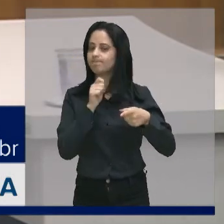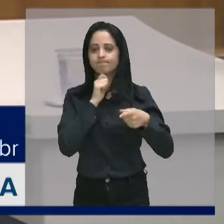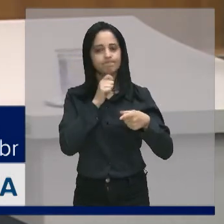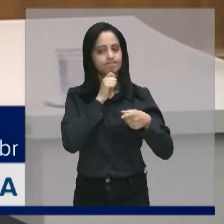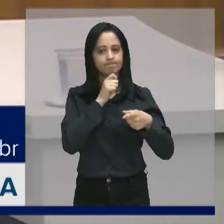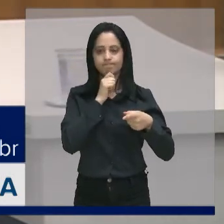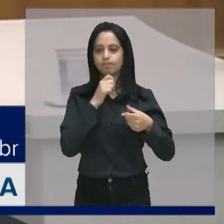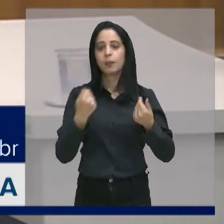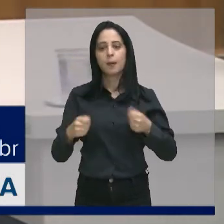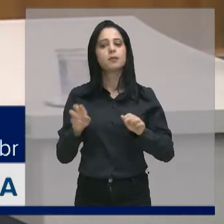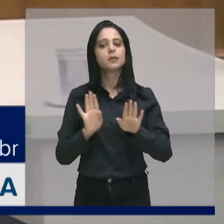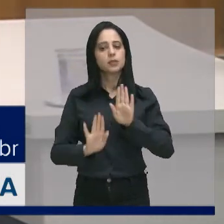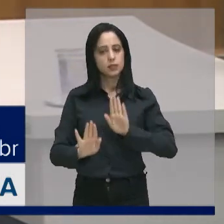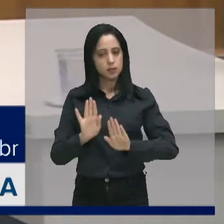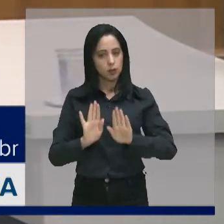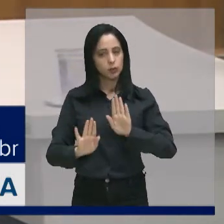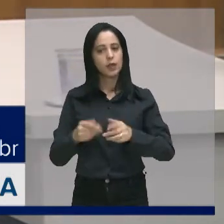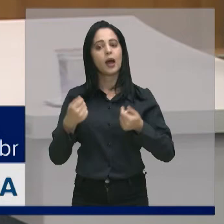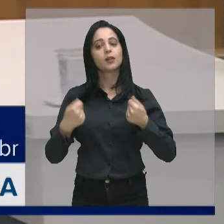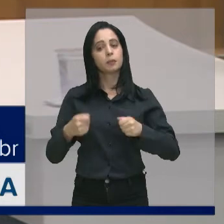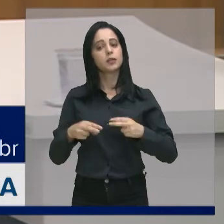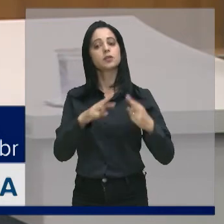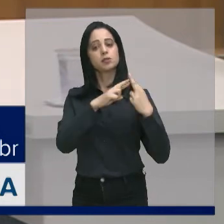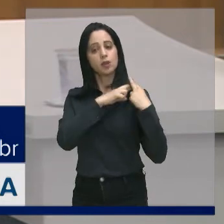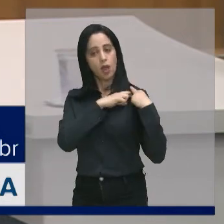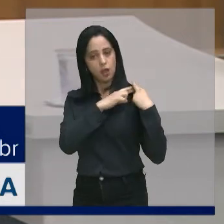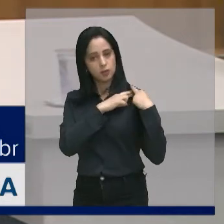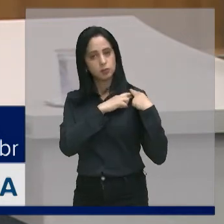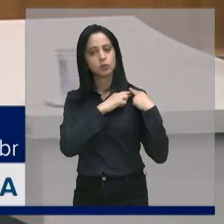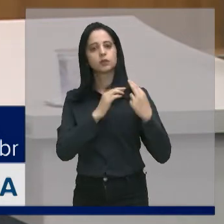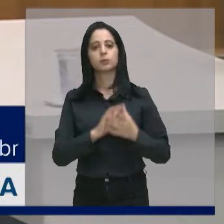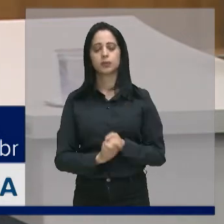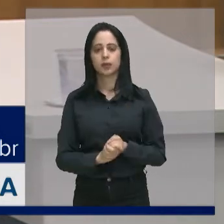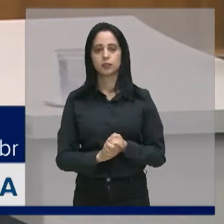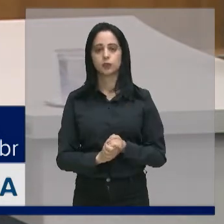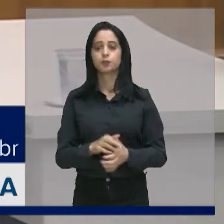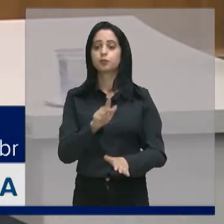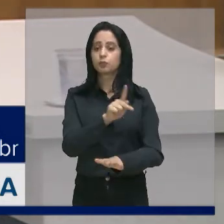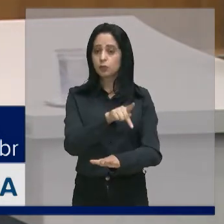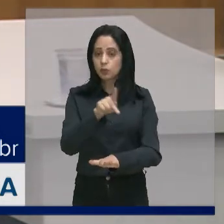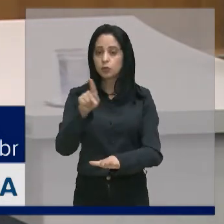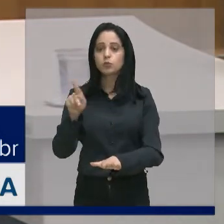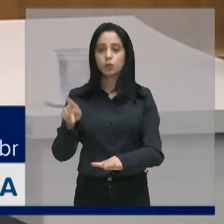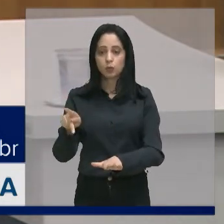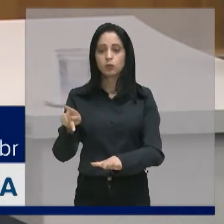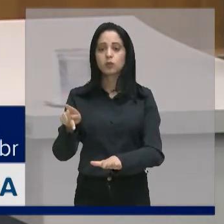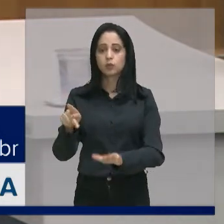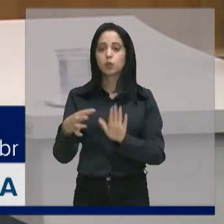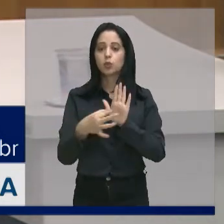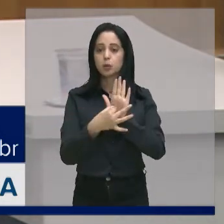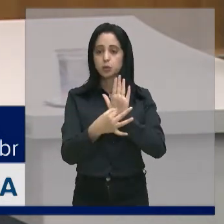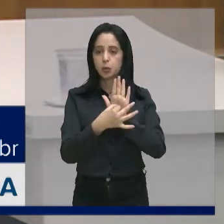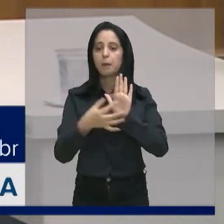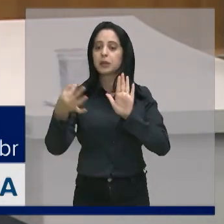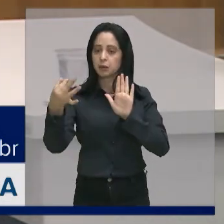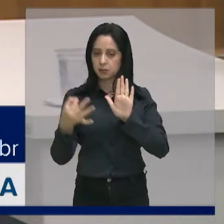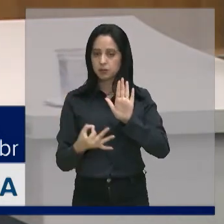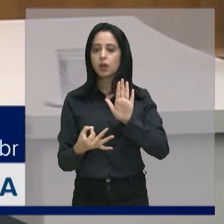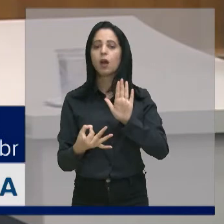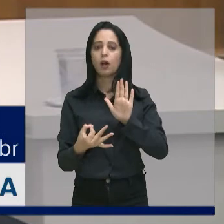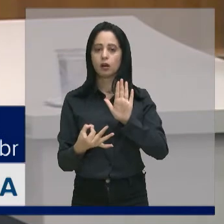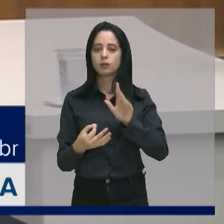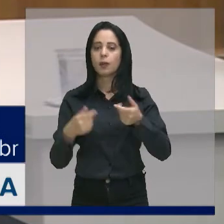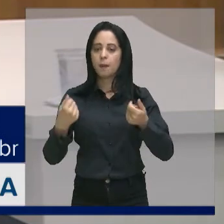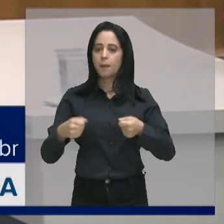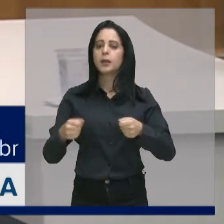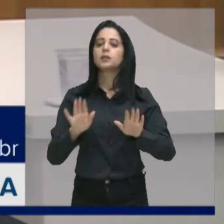daí, muita responsabilidade. Eu acho que os professores têm razão de ter cuidado nesse momento da volta